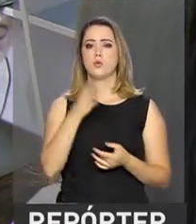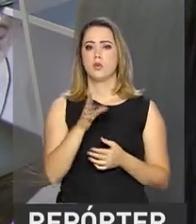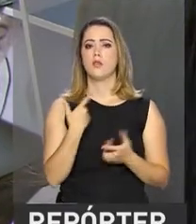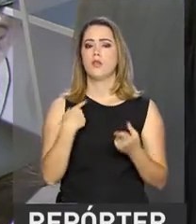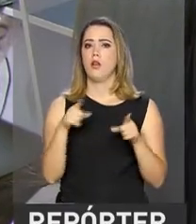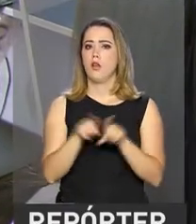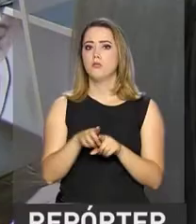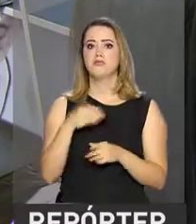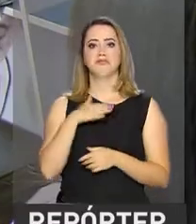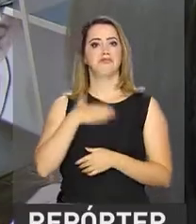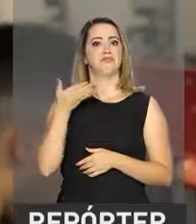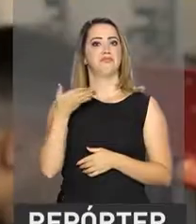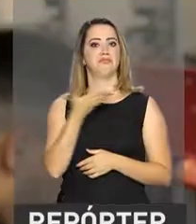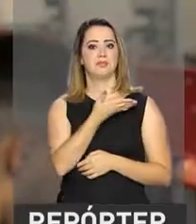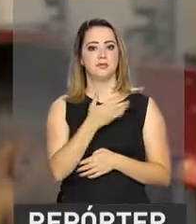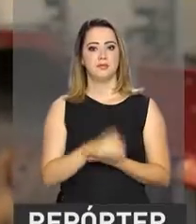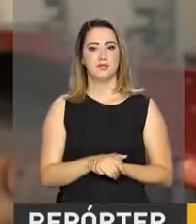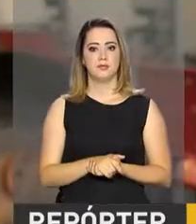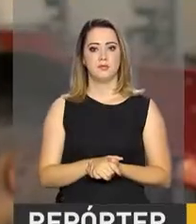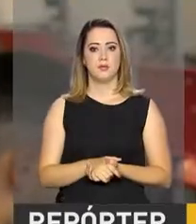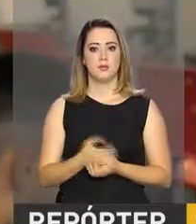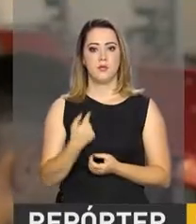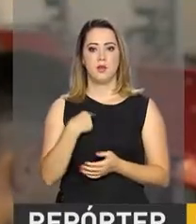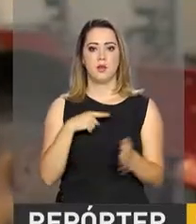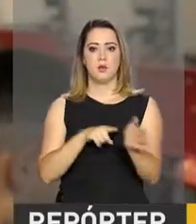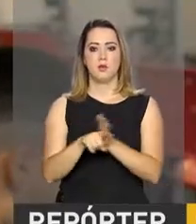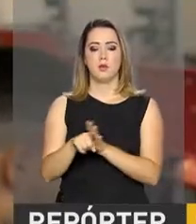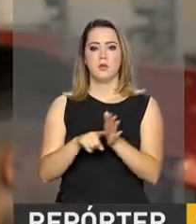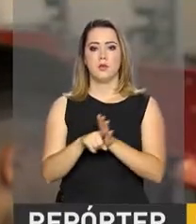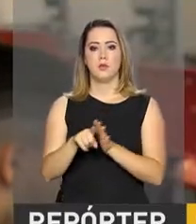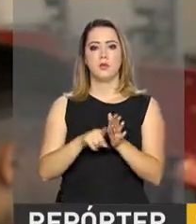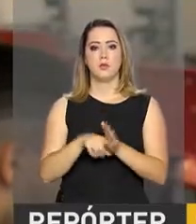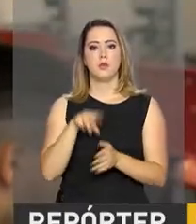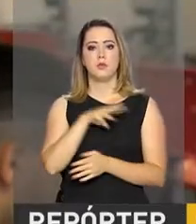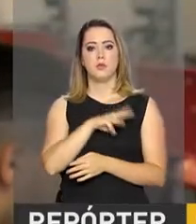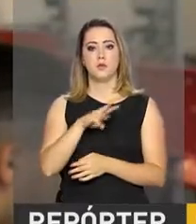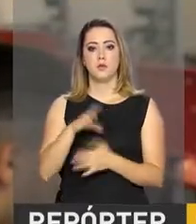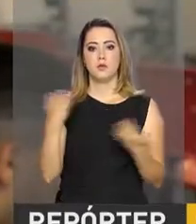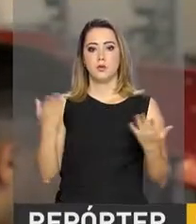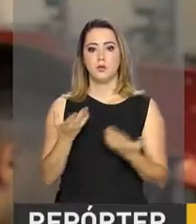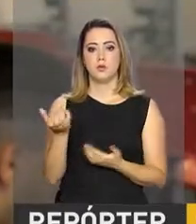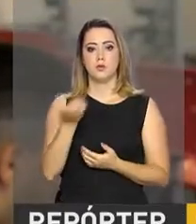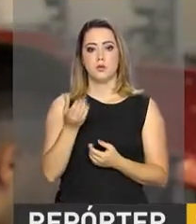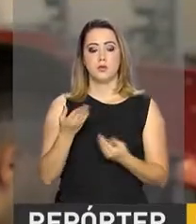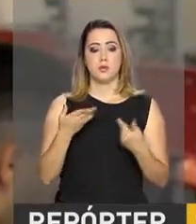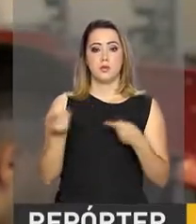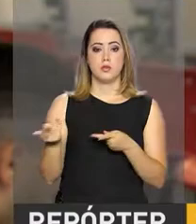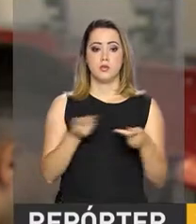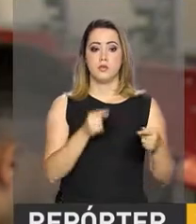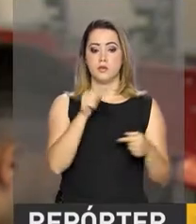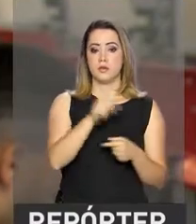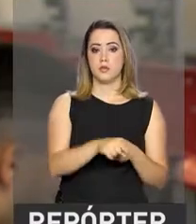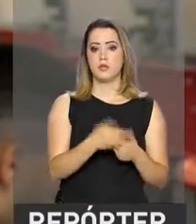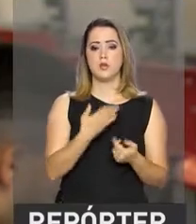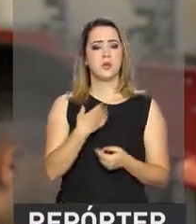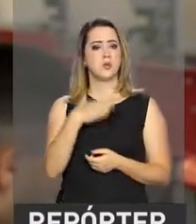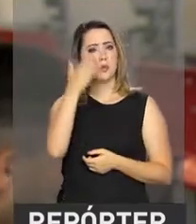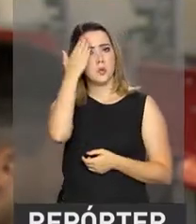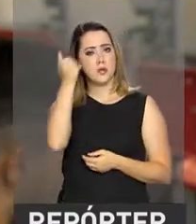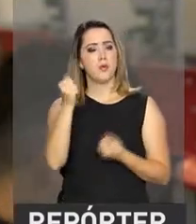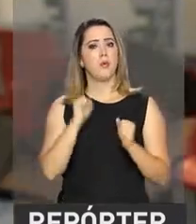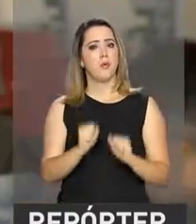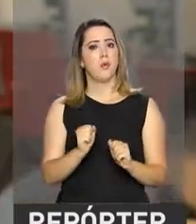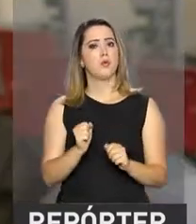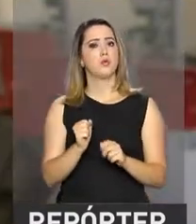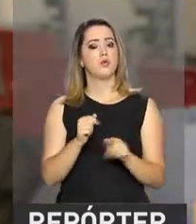ficou surpresa eu estava pesquisando em sites e hoje eu decidi vim aqui pra poder me cadastrar eu não sabia que eu poderia pesquisar em